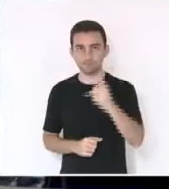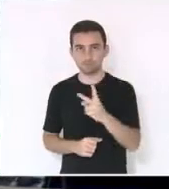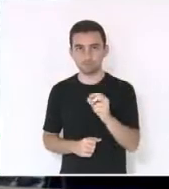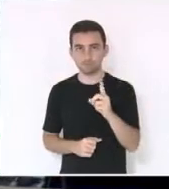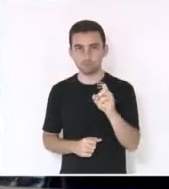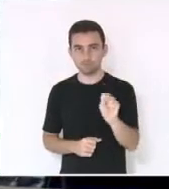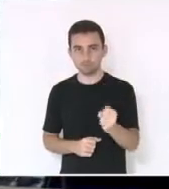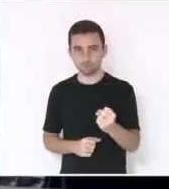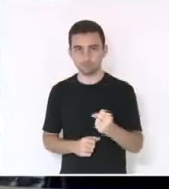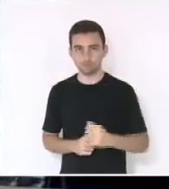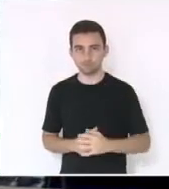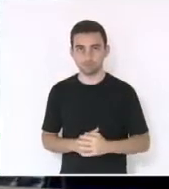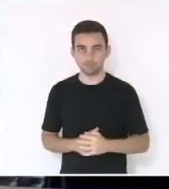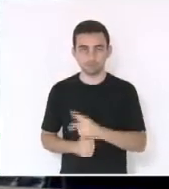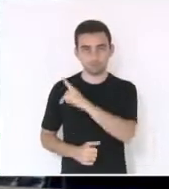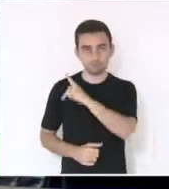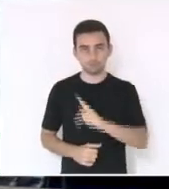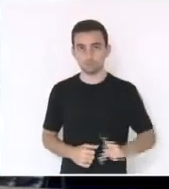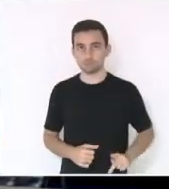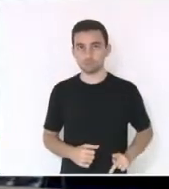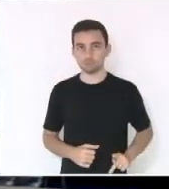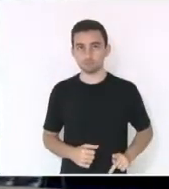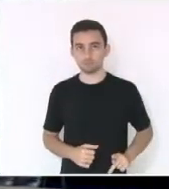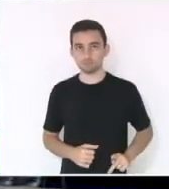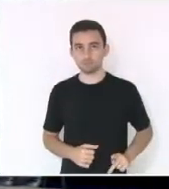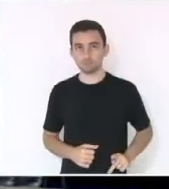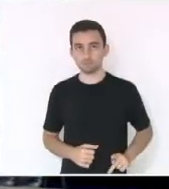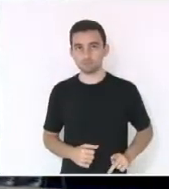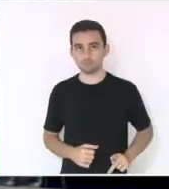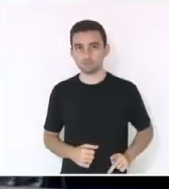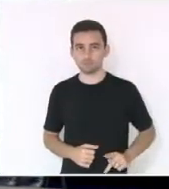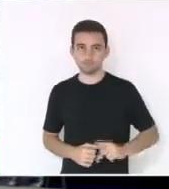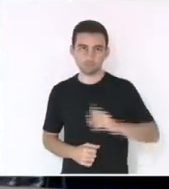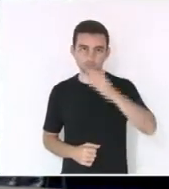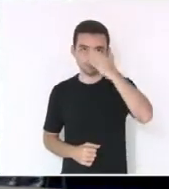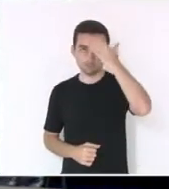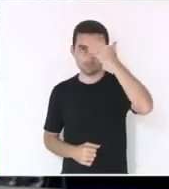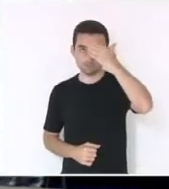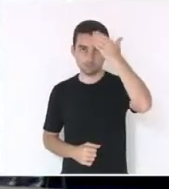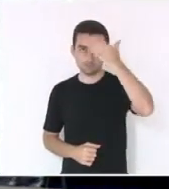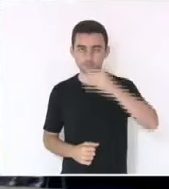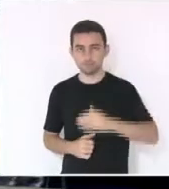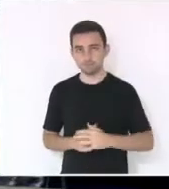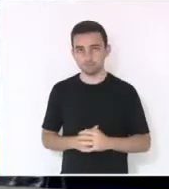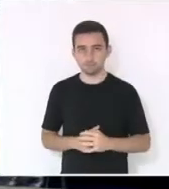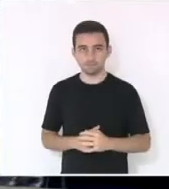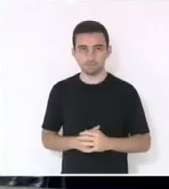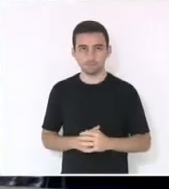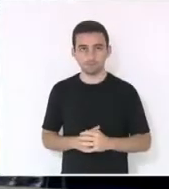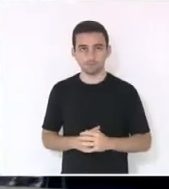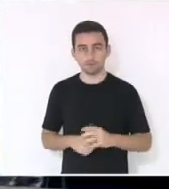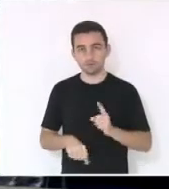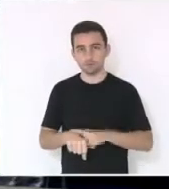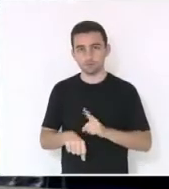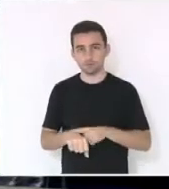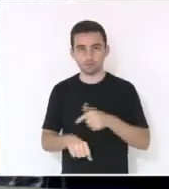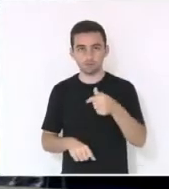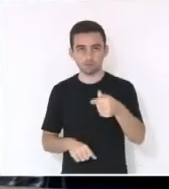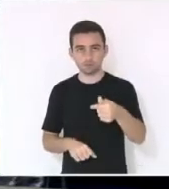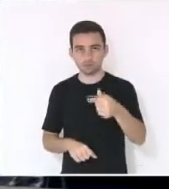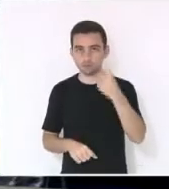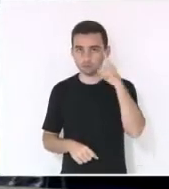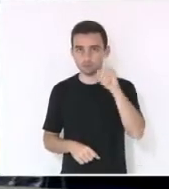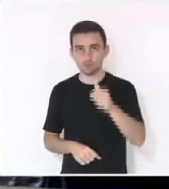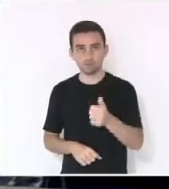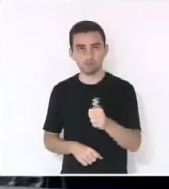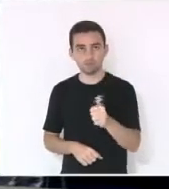de 2018. Presidência, deputado Antônio Aguiar. Às 19 horas do dia 11 de abril do ano